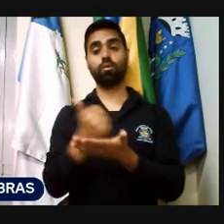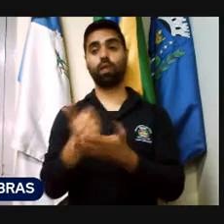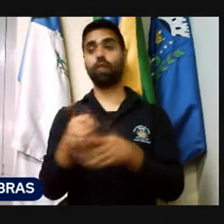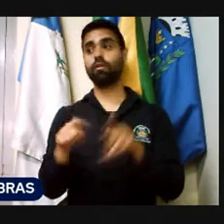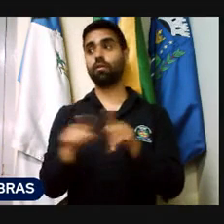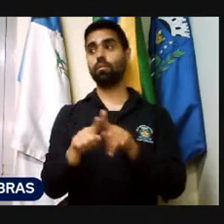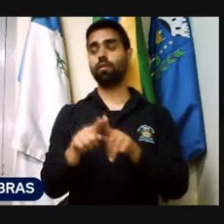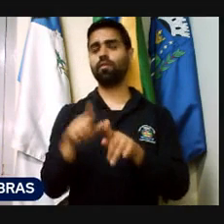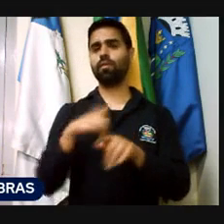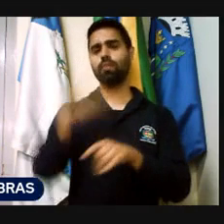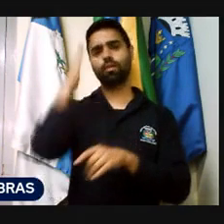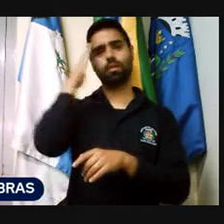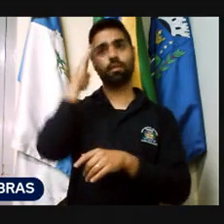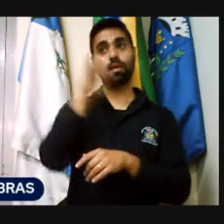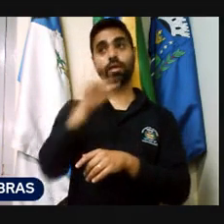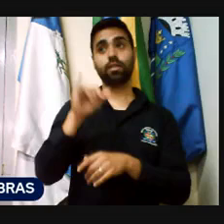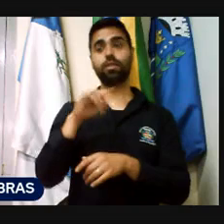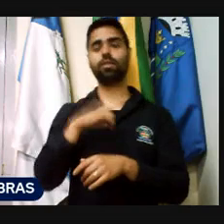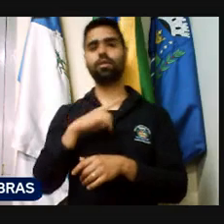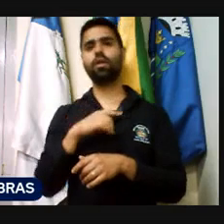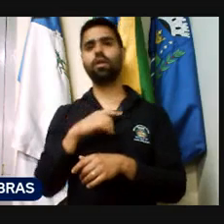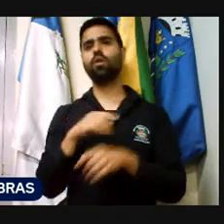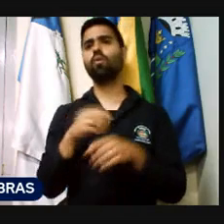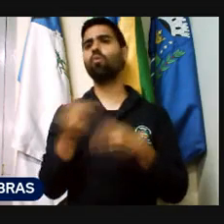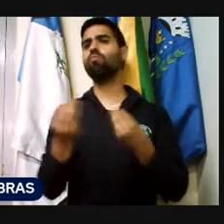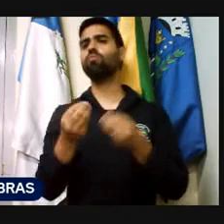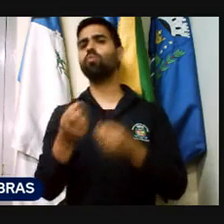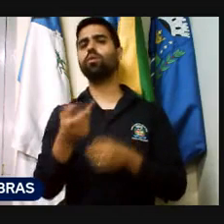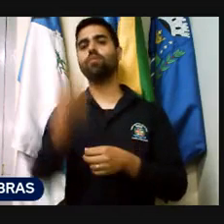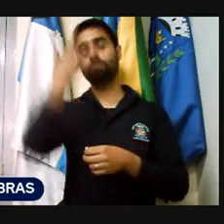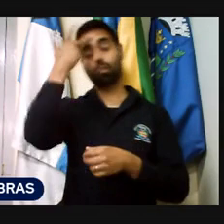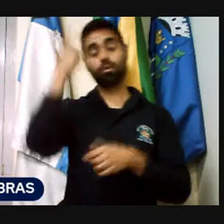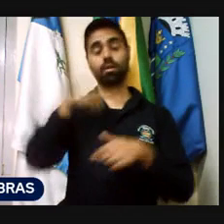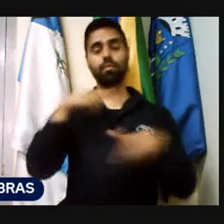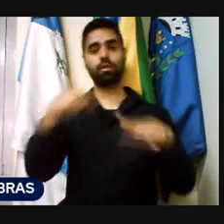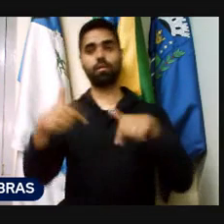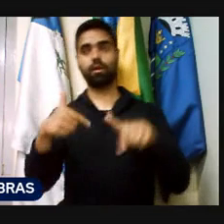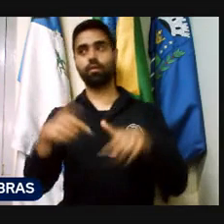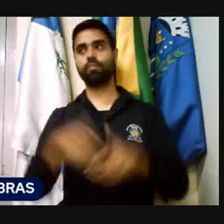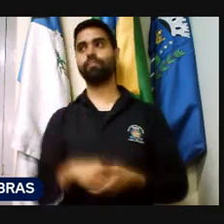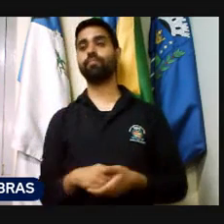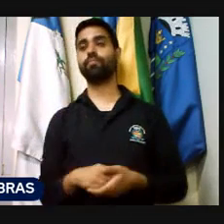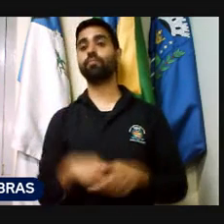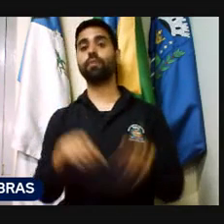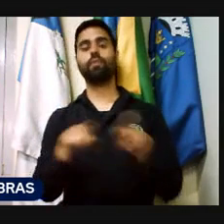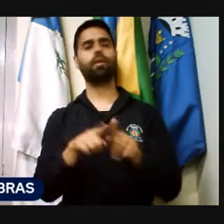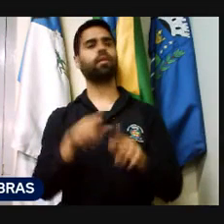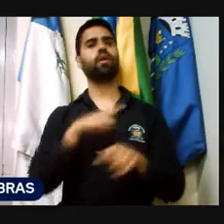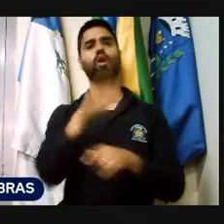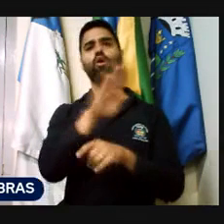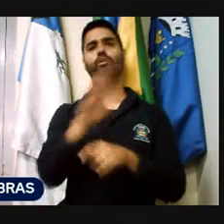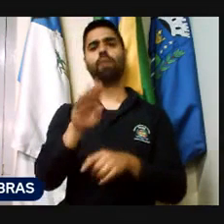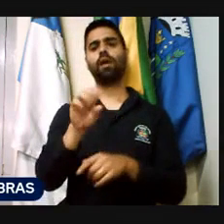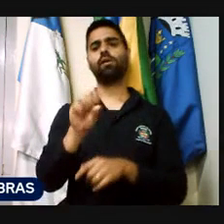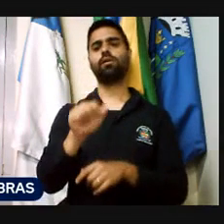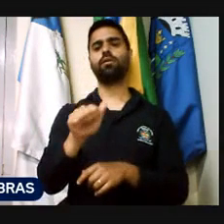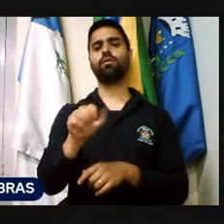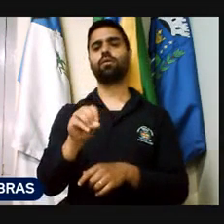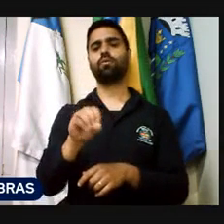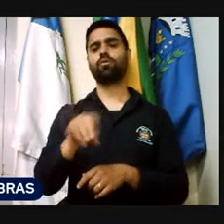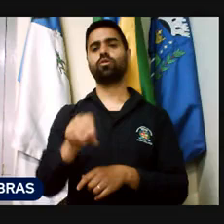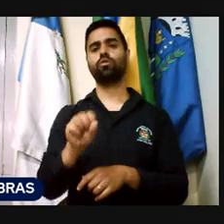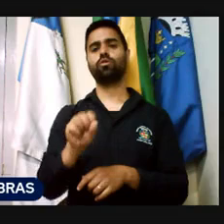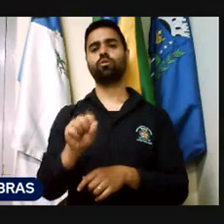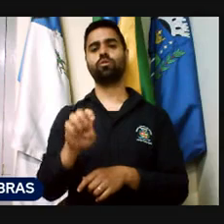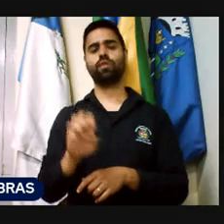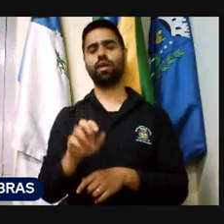para verificação do efetivo quadro de funcionários e suas disposições, levando uma consideração que os bairros São José das Palmeiras, Espala 1, Espala 2,